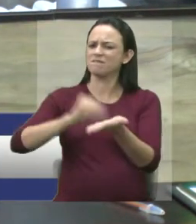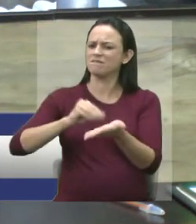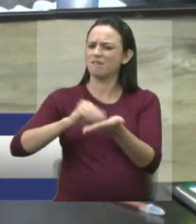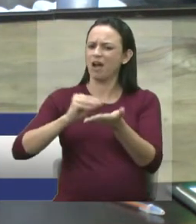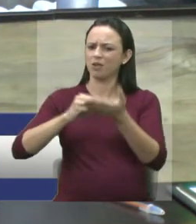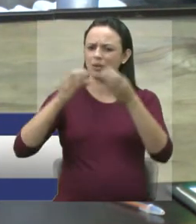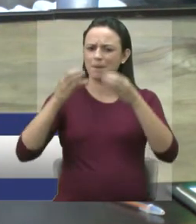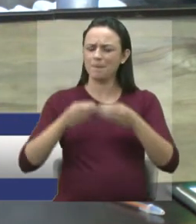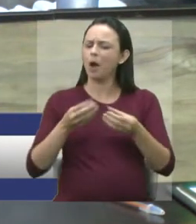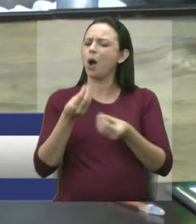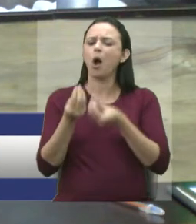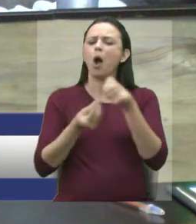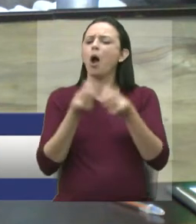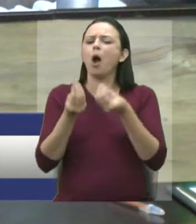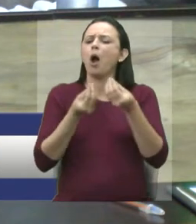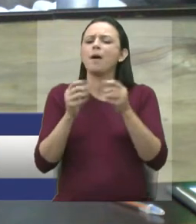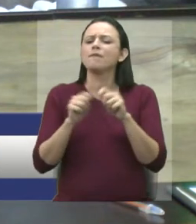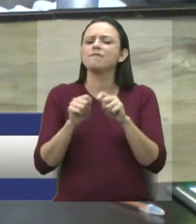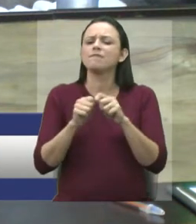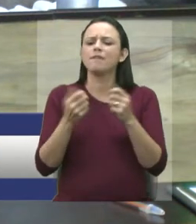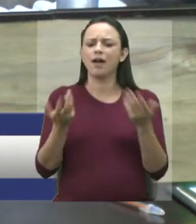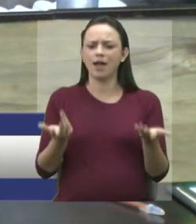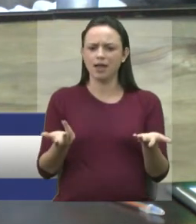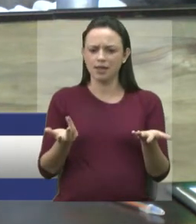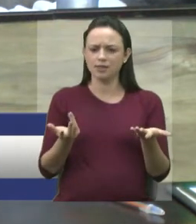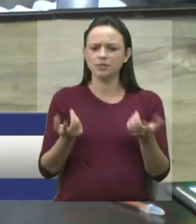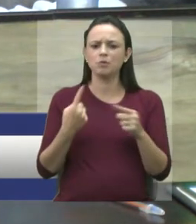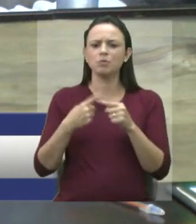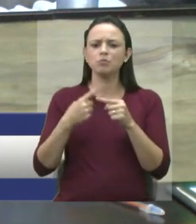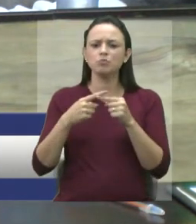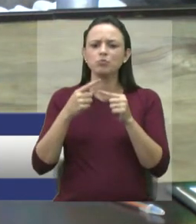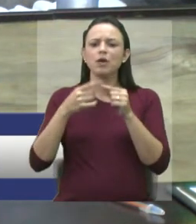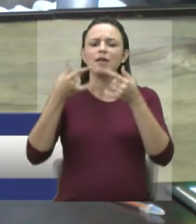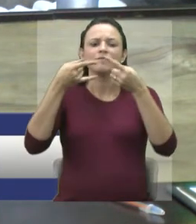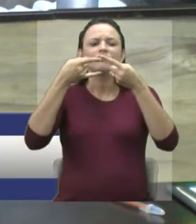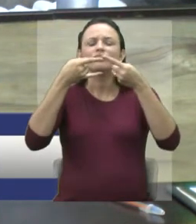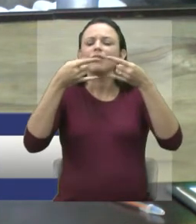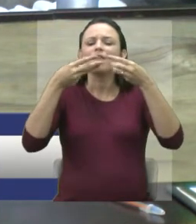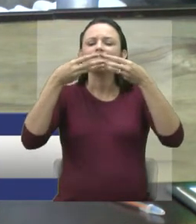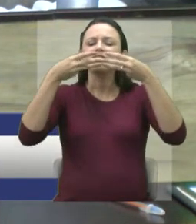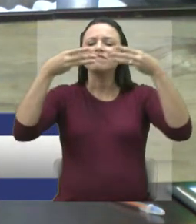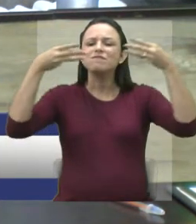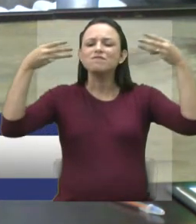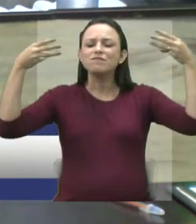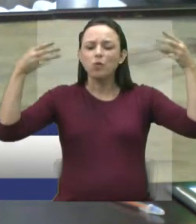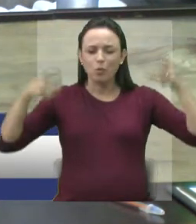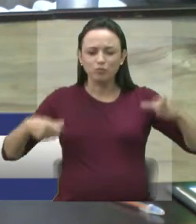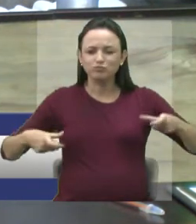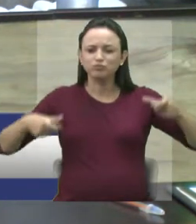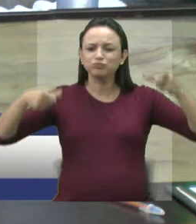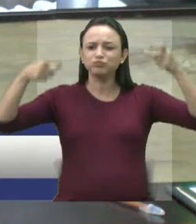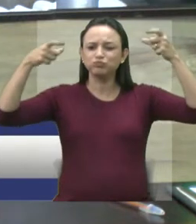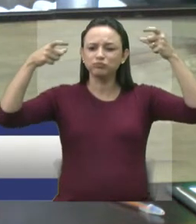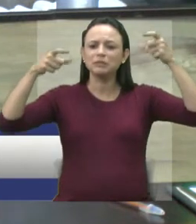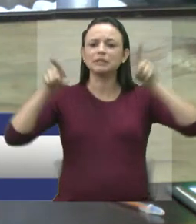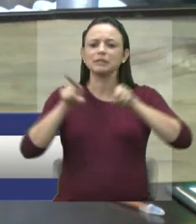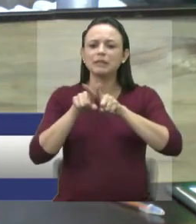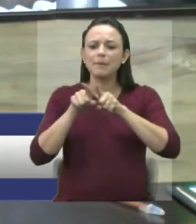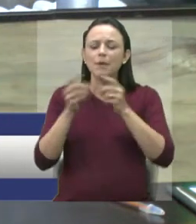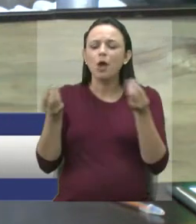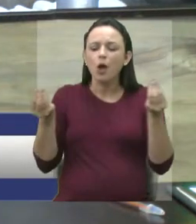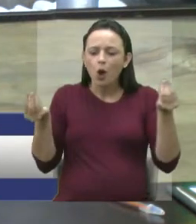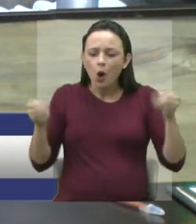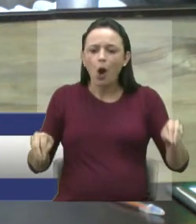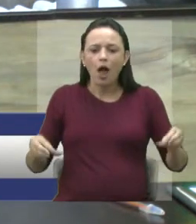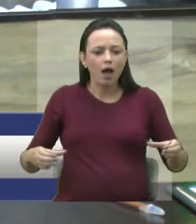deve proceder com relação à extensão da fiação elétrica dos postes e à colocação de postes